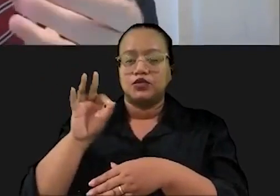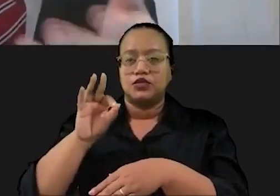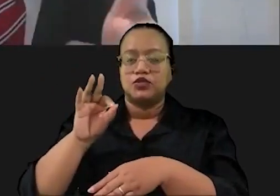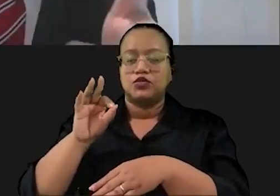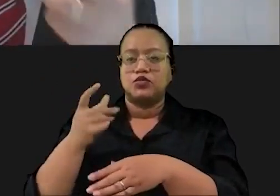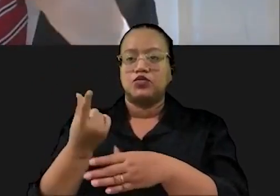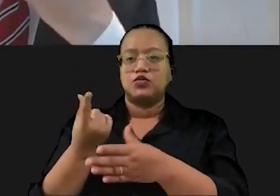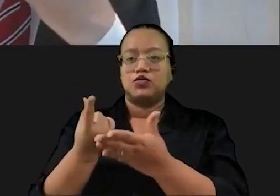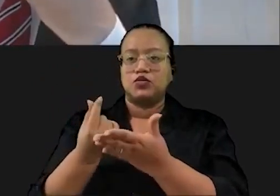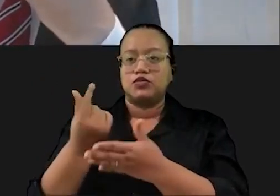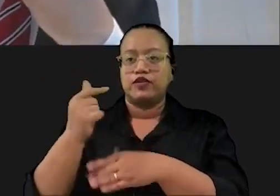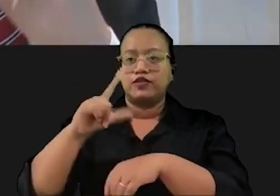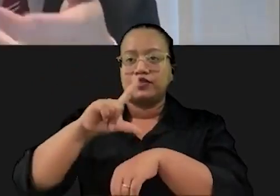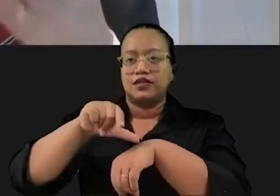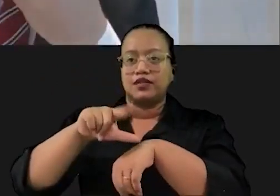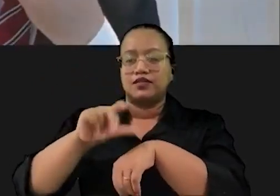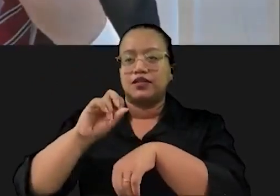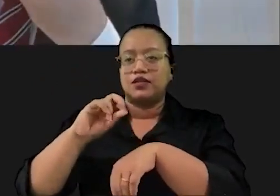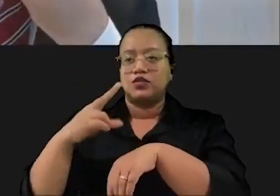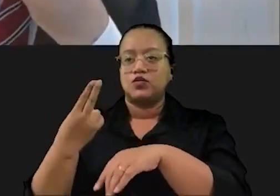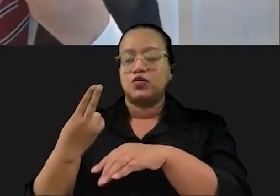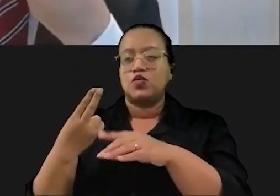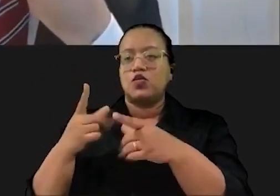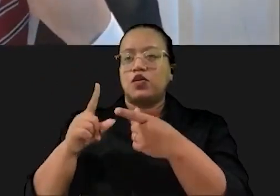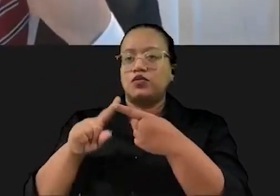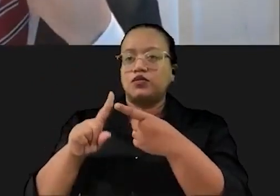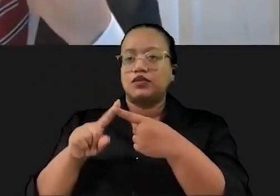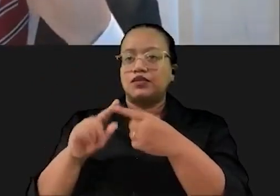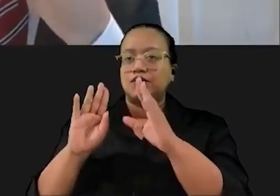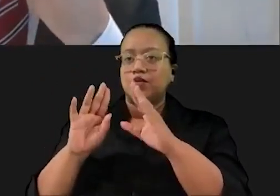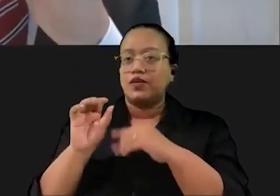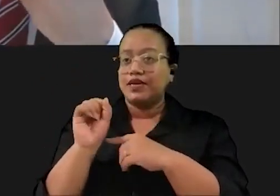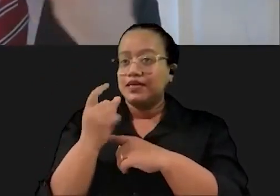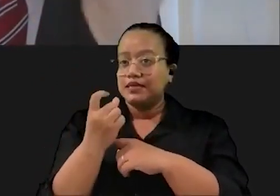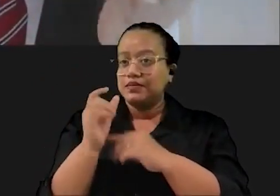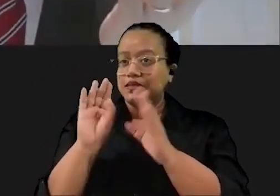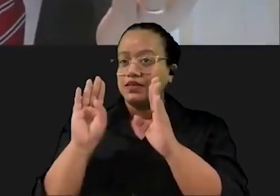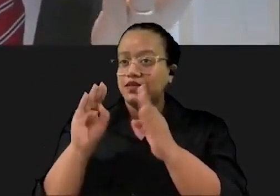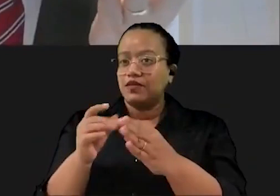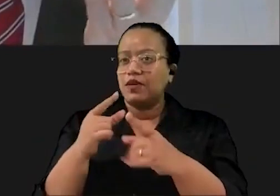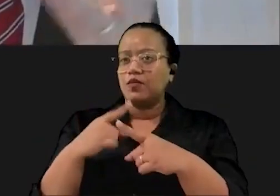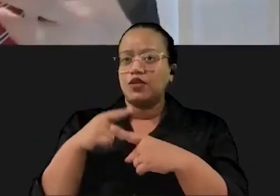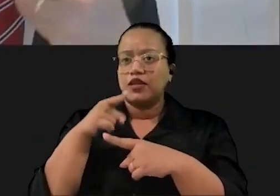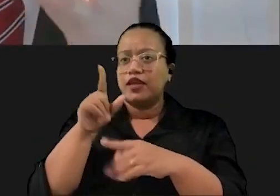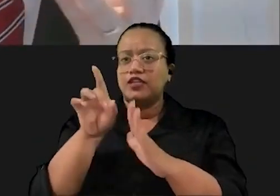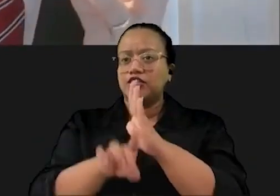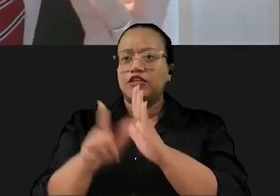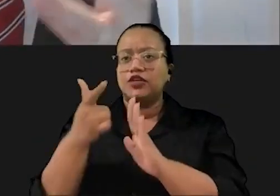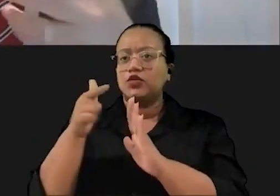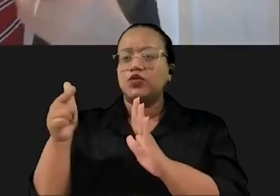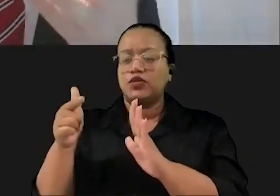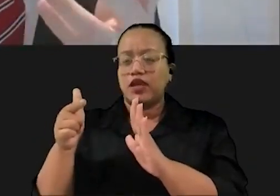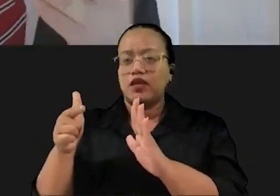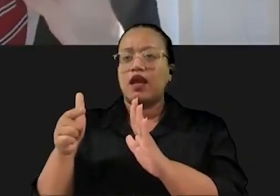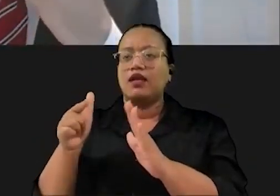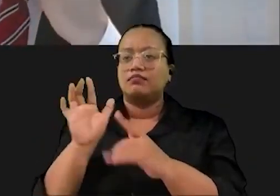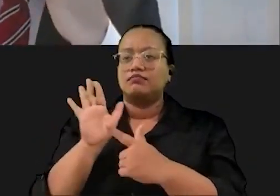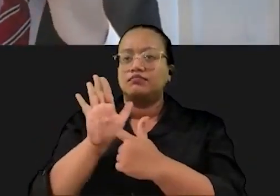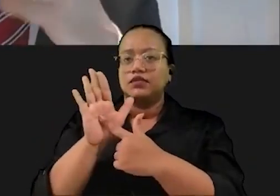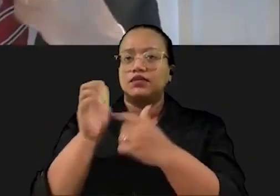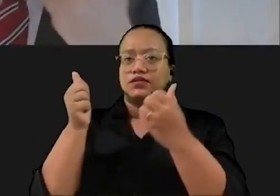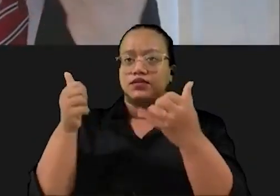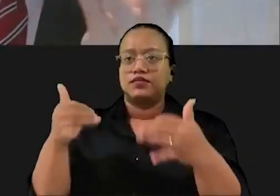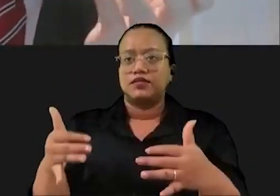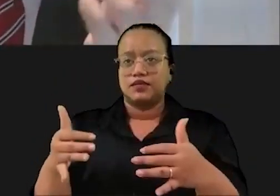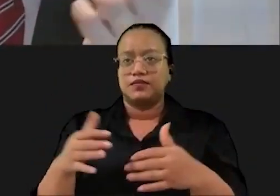por que o segurado não tem direito. E daí, o processo segue, né, em seus